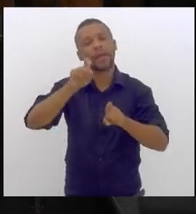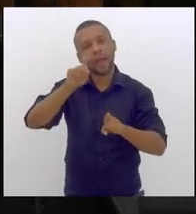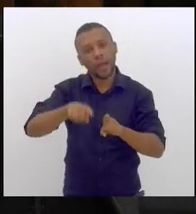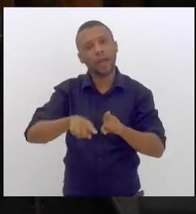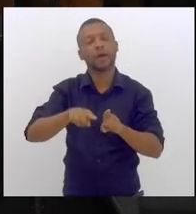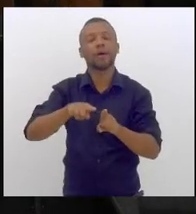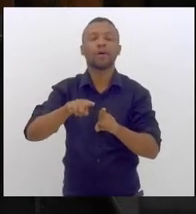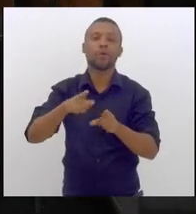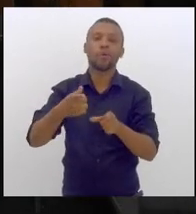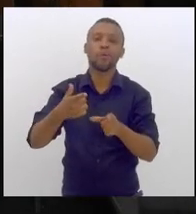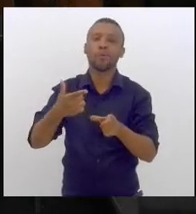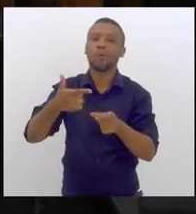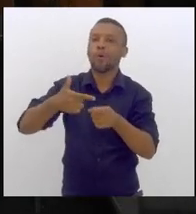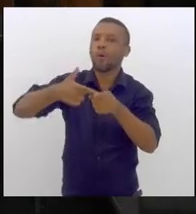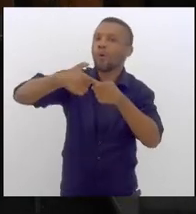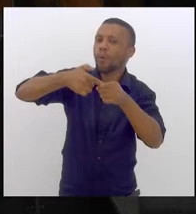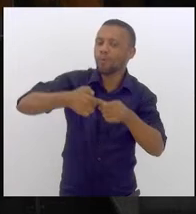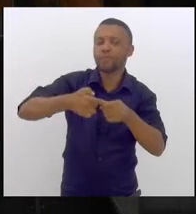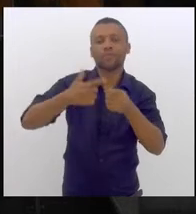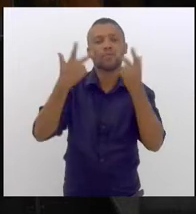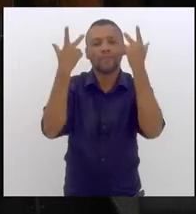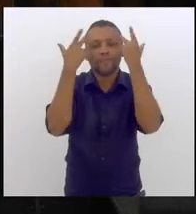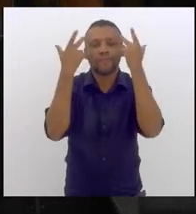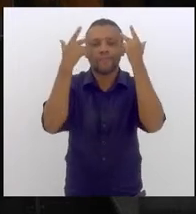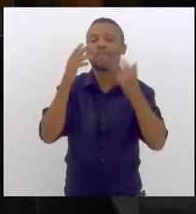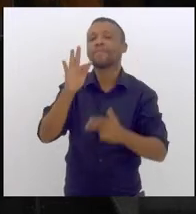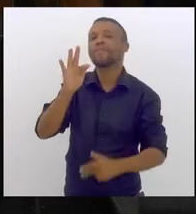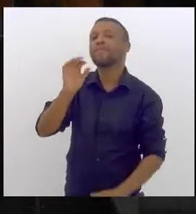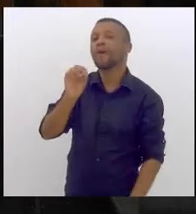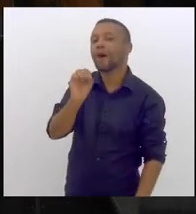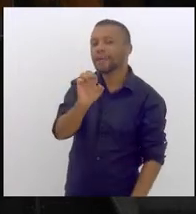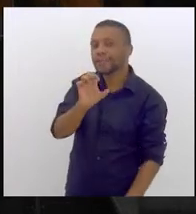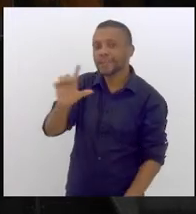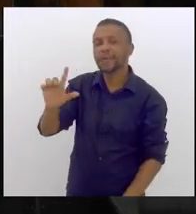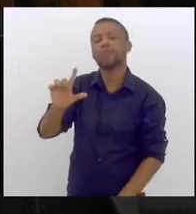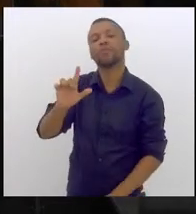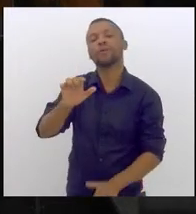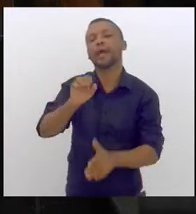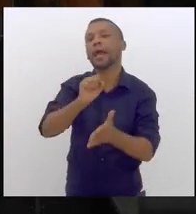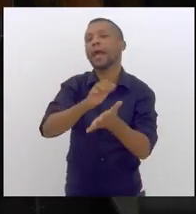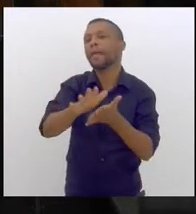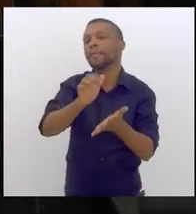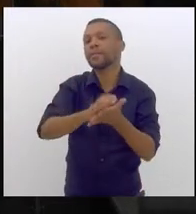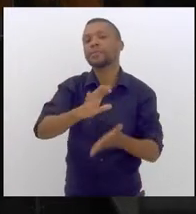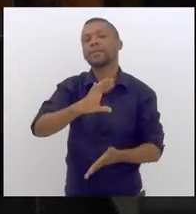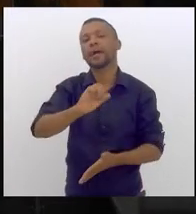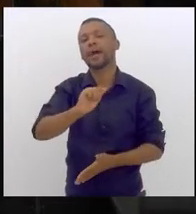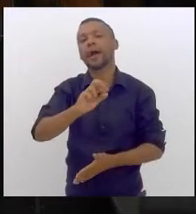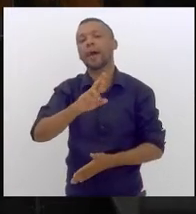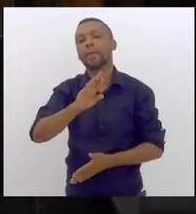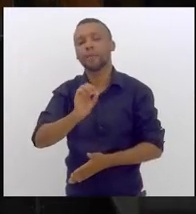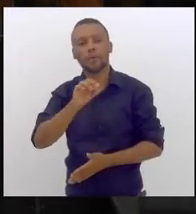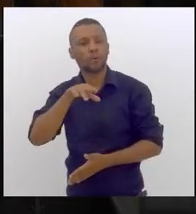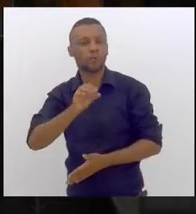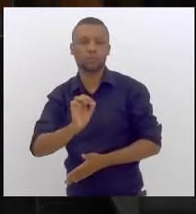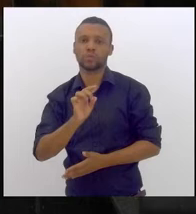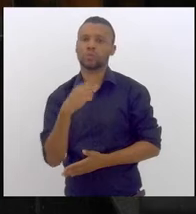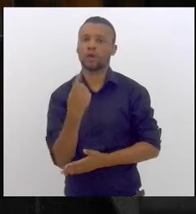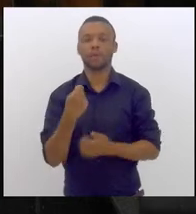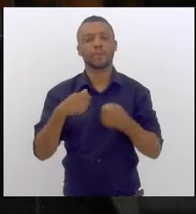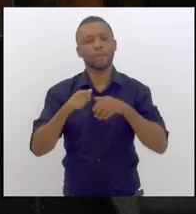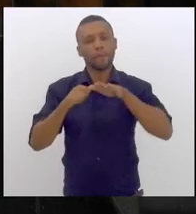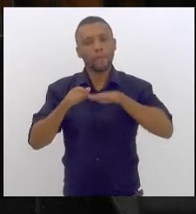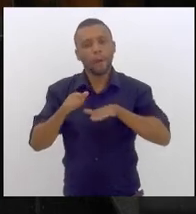carbono, menos que o carvão e que o diesel, mas o gás também emite. Então, nós temos que dar passos